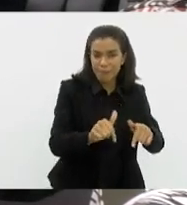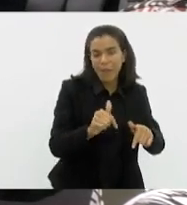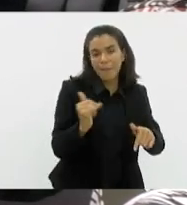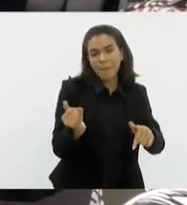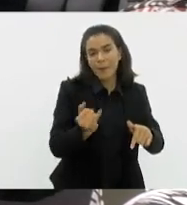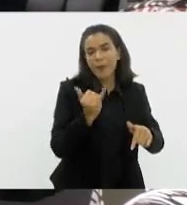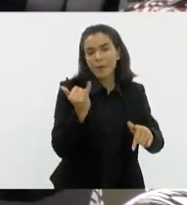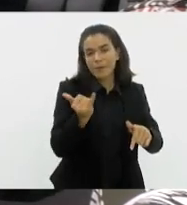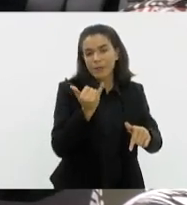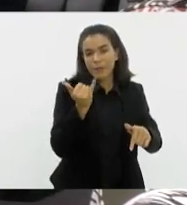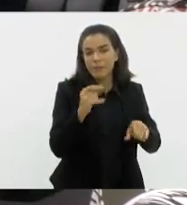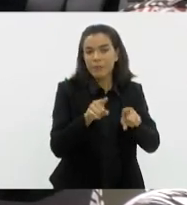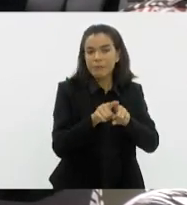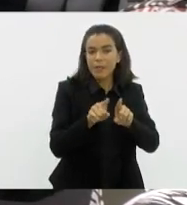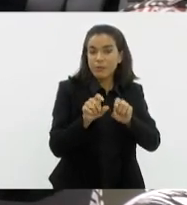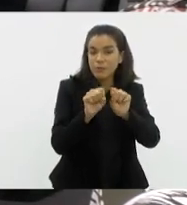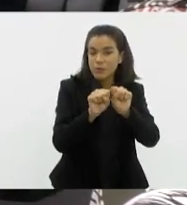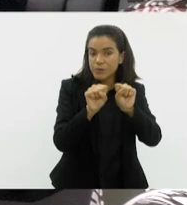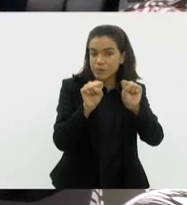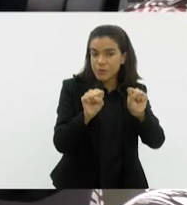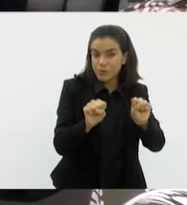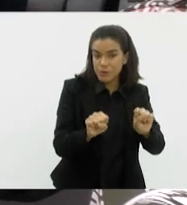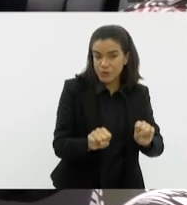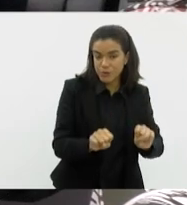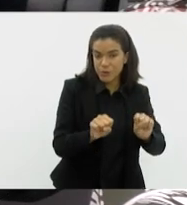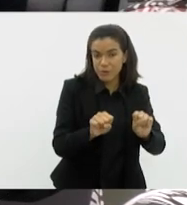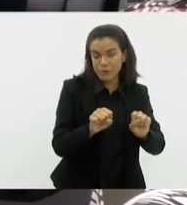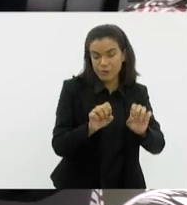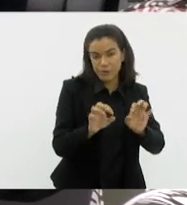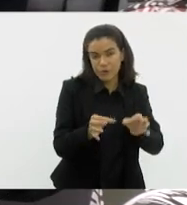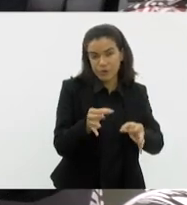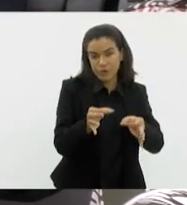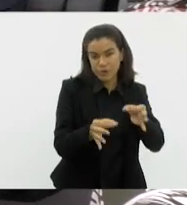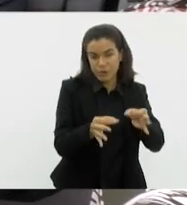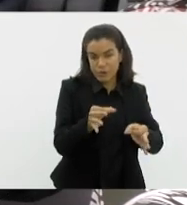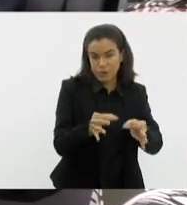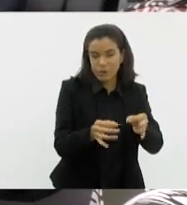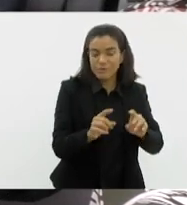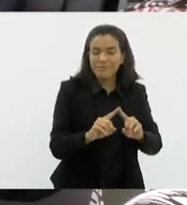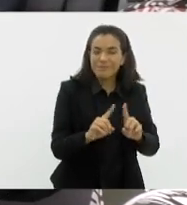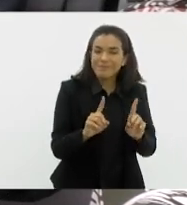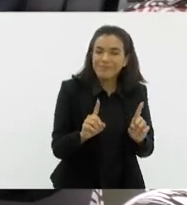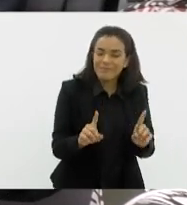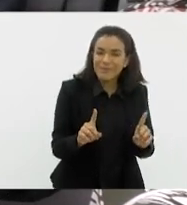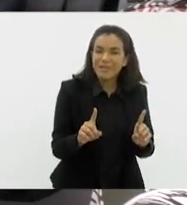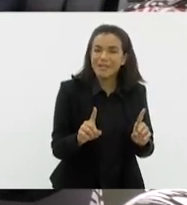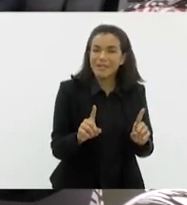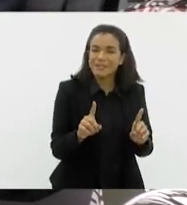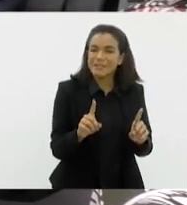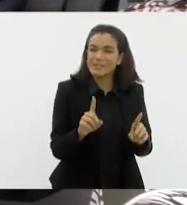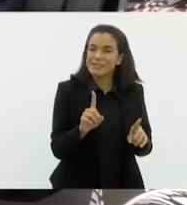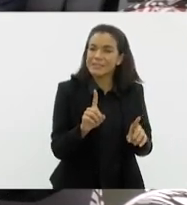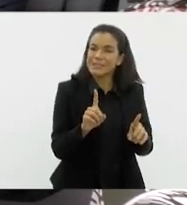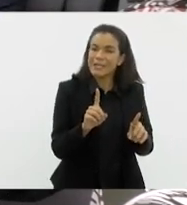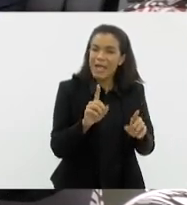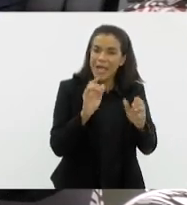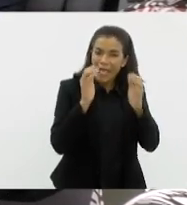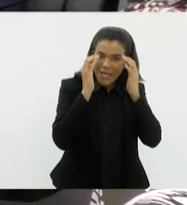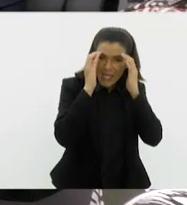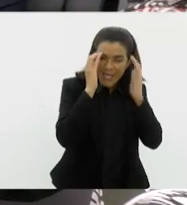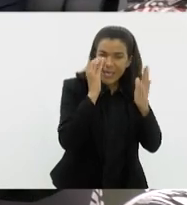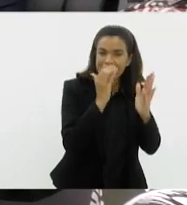importante no sistema de justiça. Entretanto, né, o processo de cumprimento de